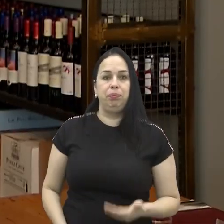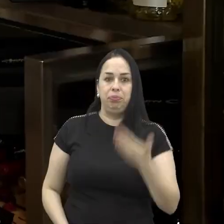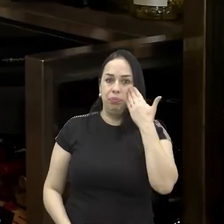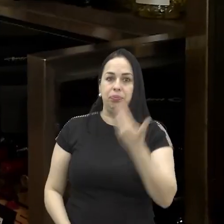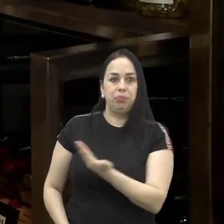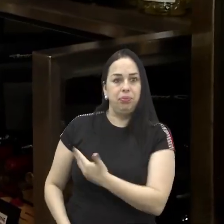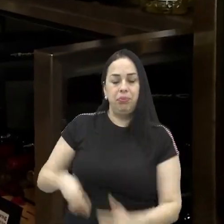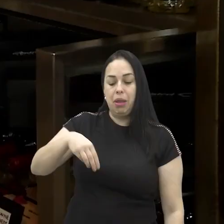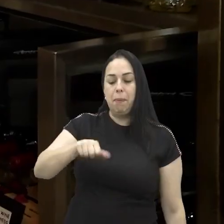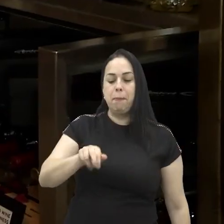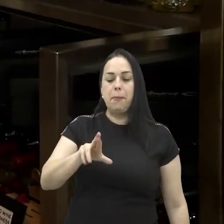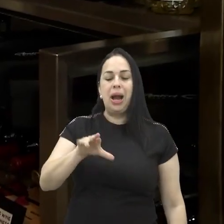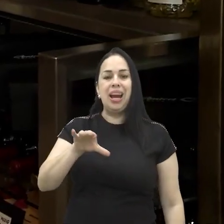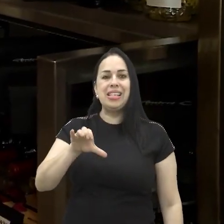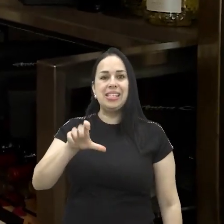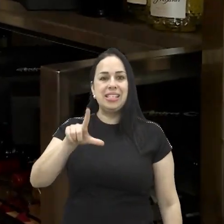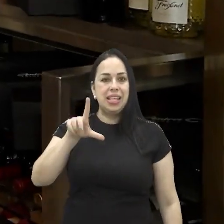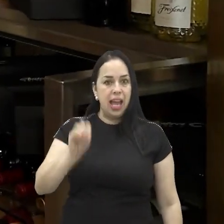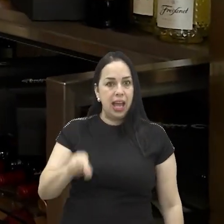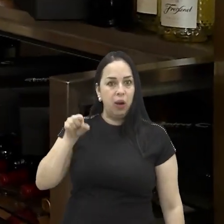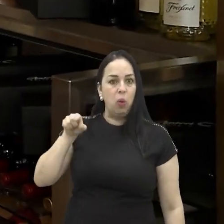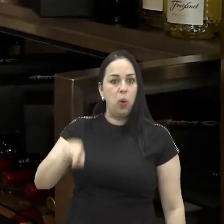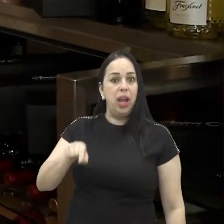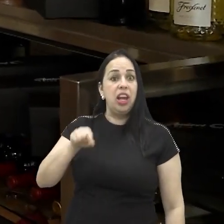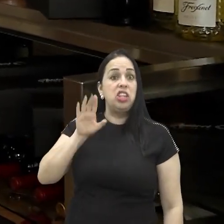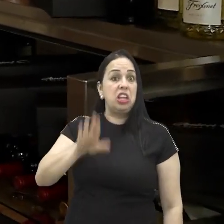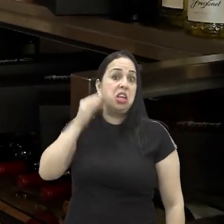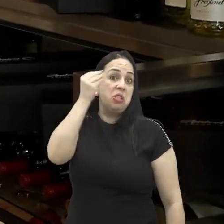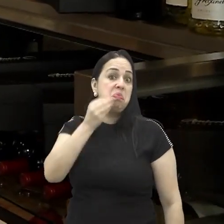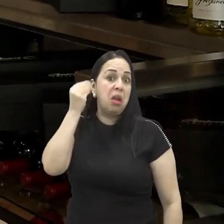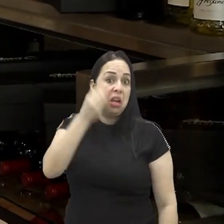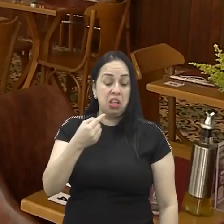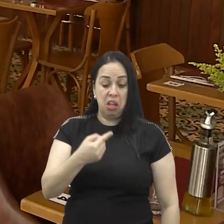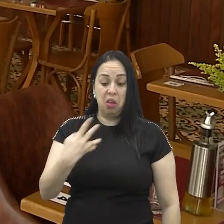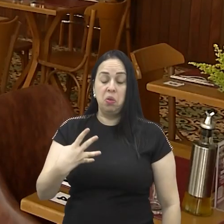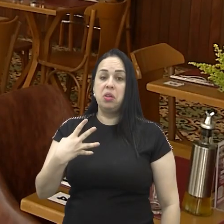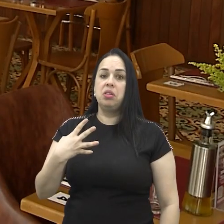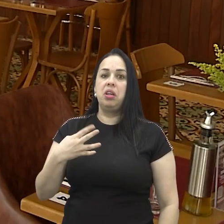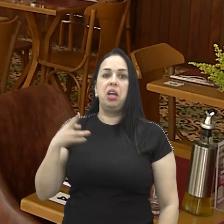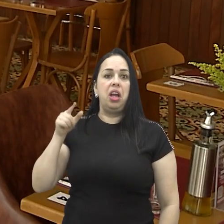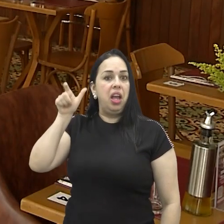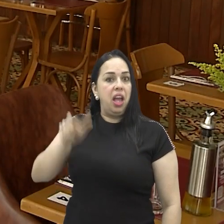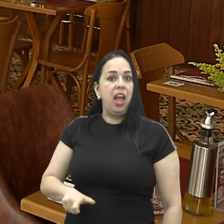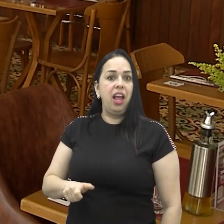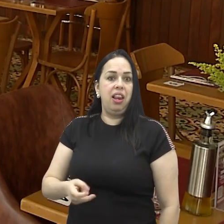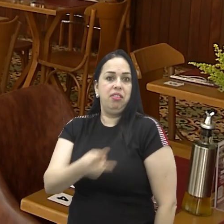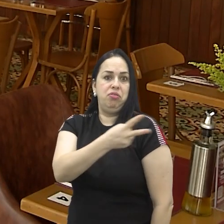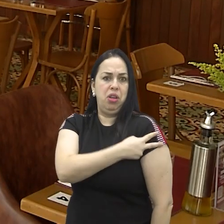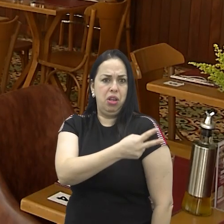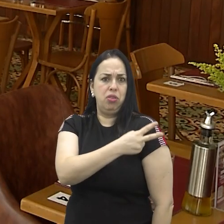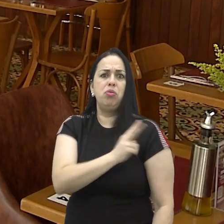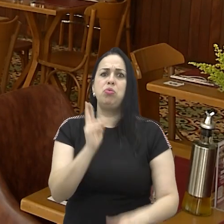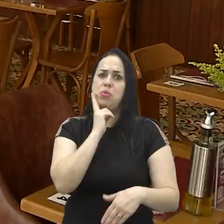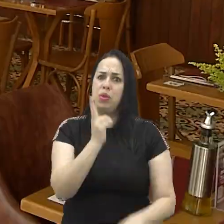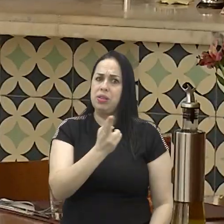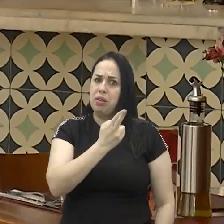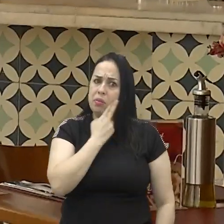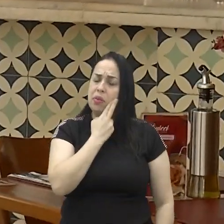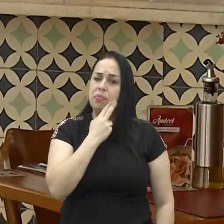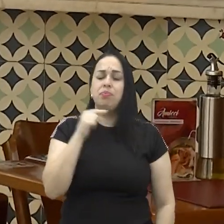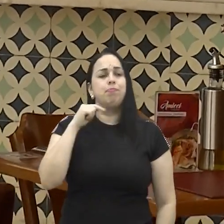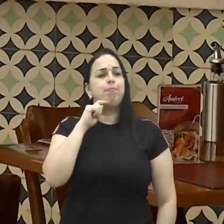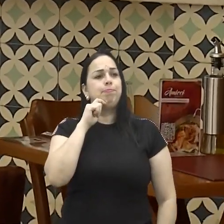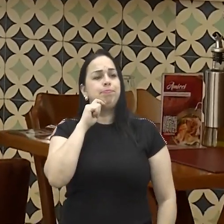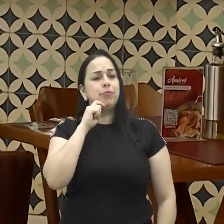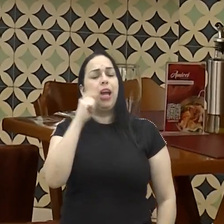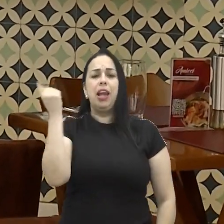Marcelo, empresário na área da gastronomia há 14 anos. Ele atua como gestor de um restaurante. Este